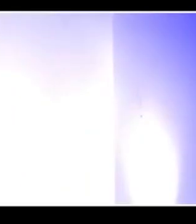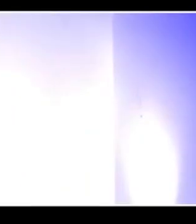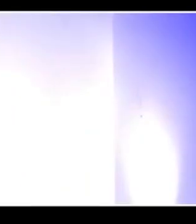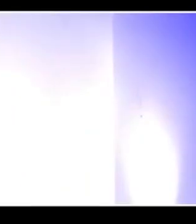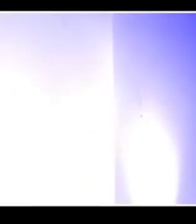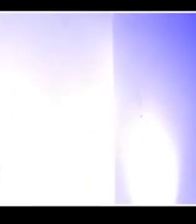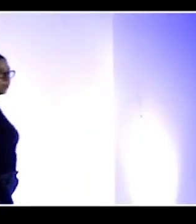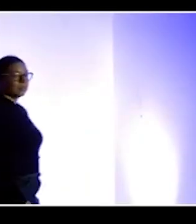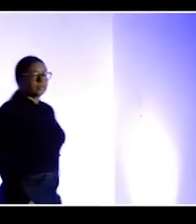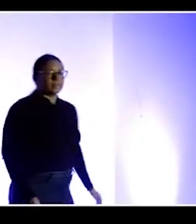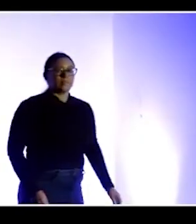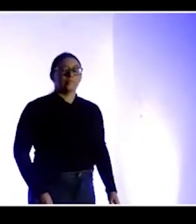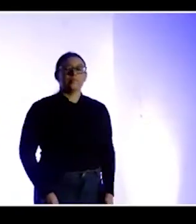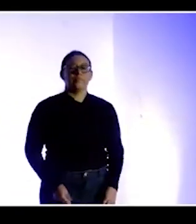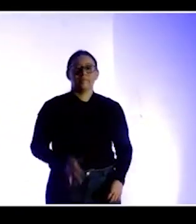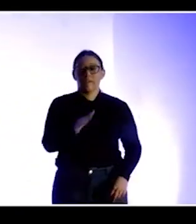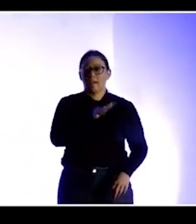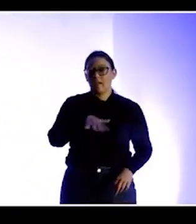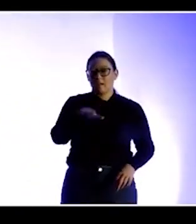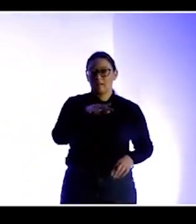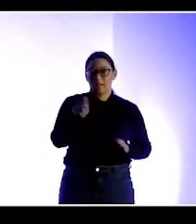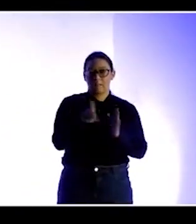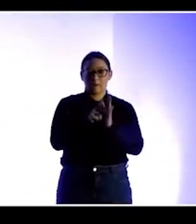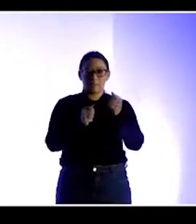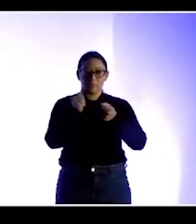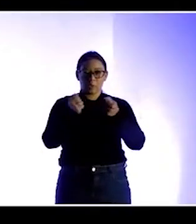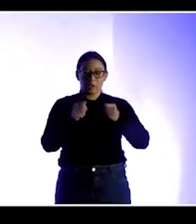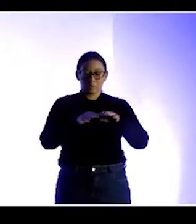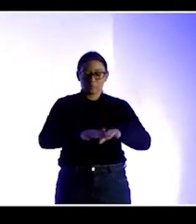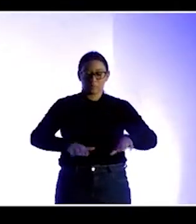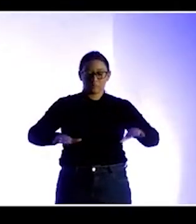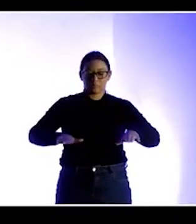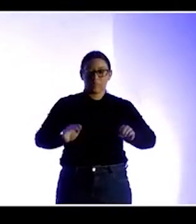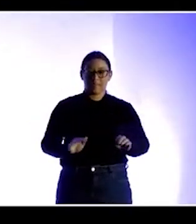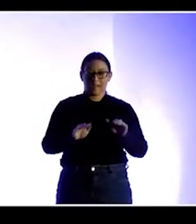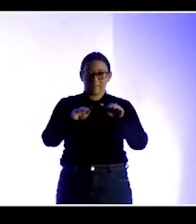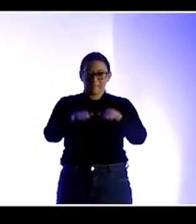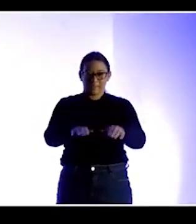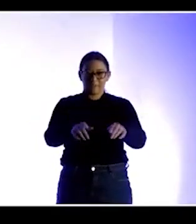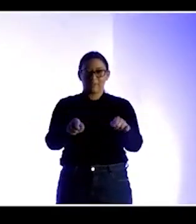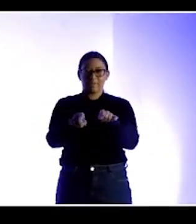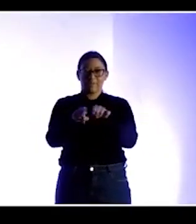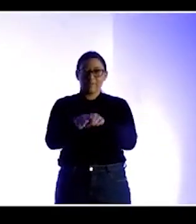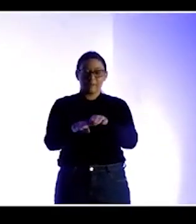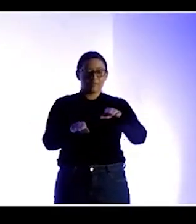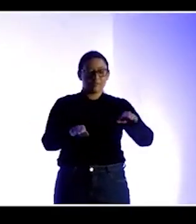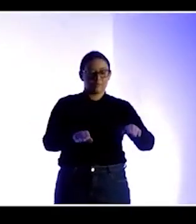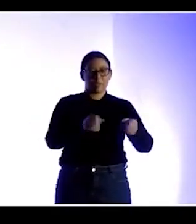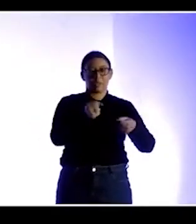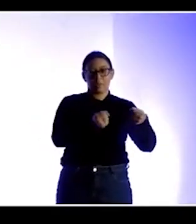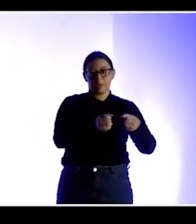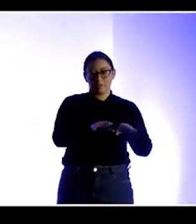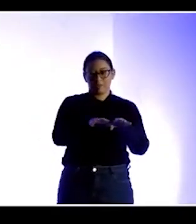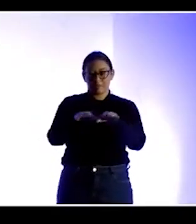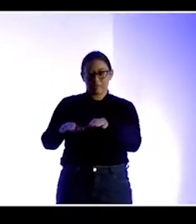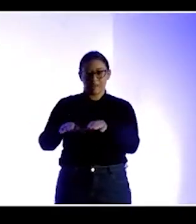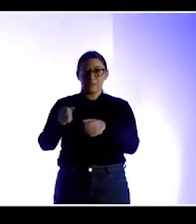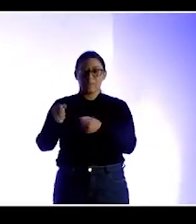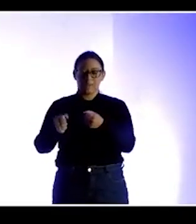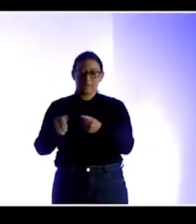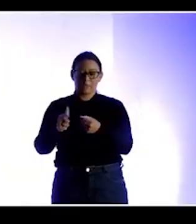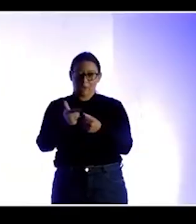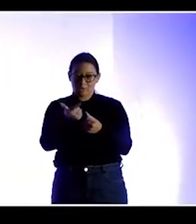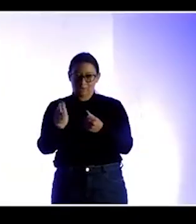do carro, tá? A parte de trás é o banco traseiro, os pés dos passageiros, o banco do motorista e o acompanhante, é o chão do carro, e aí